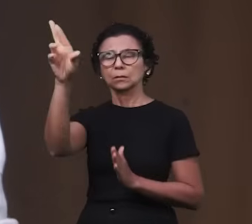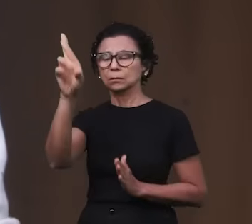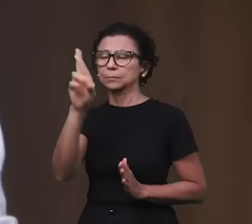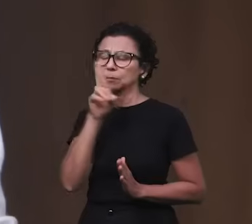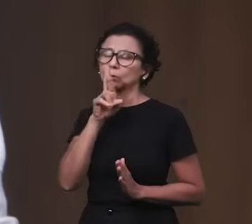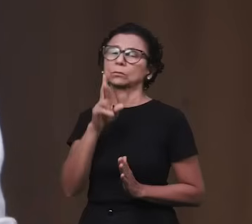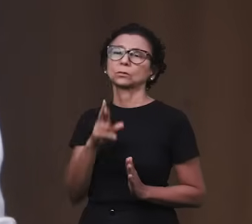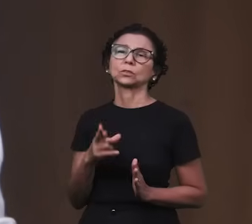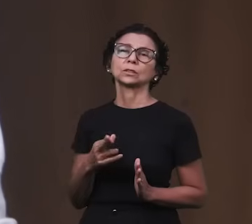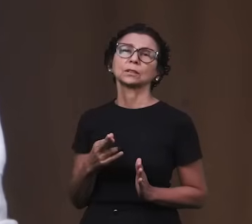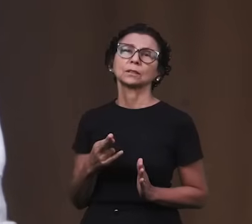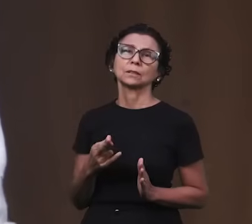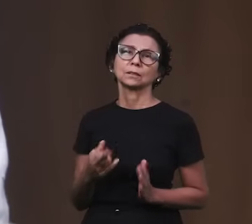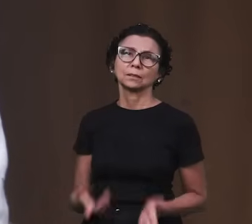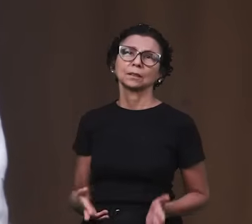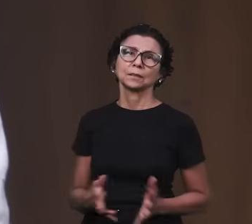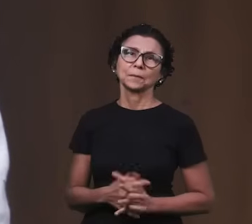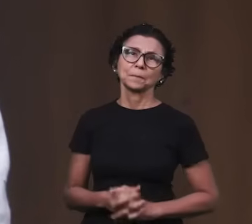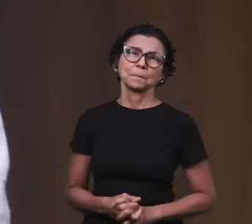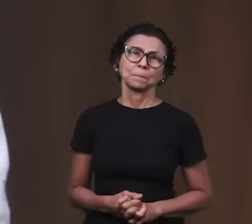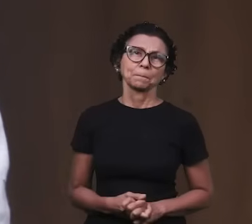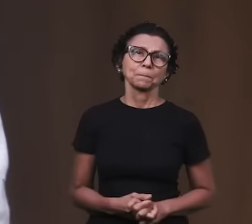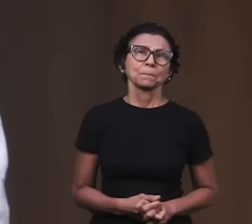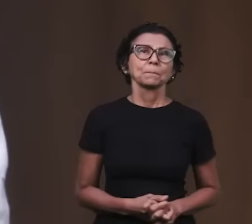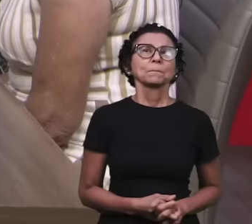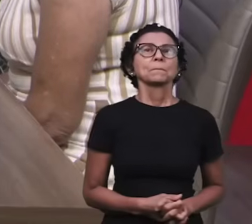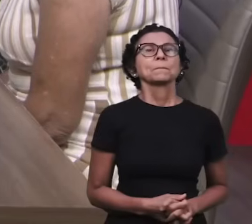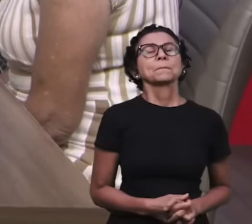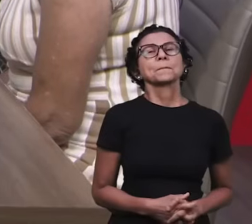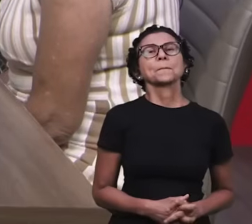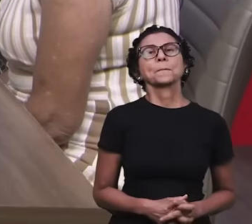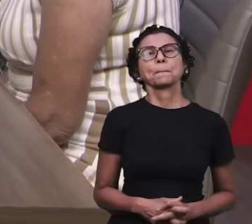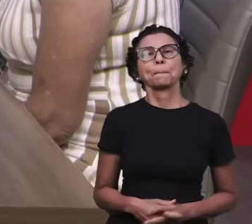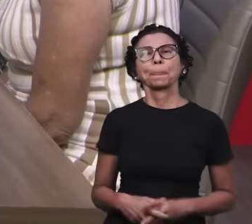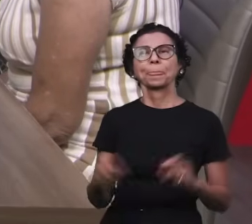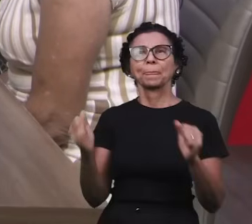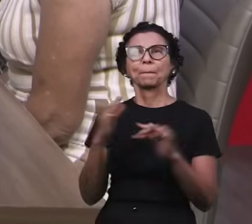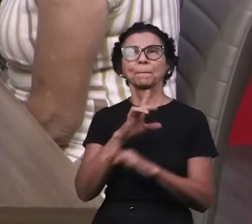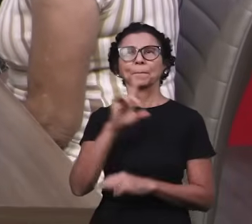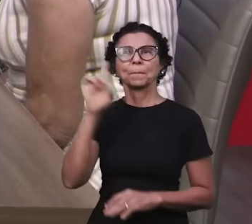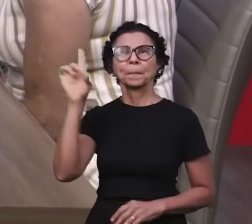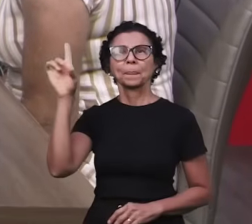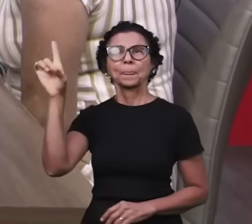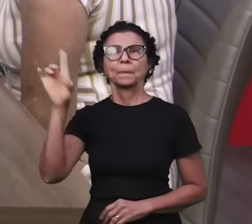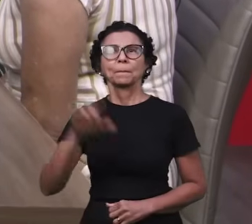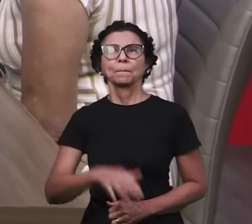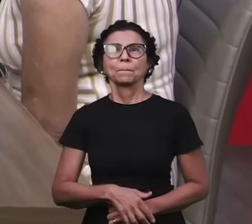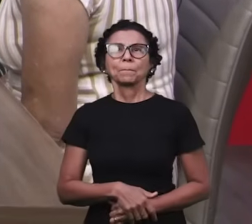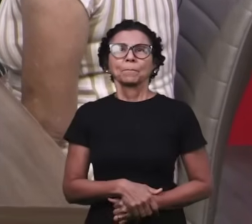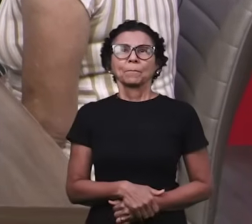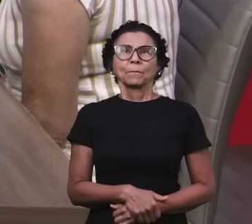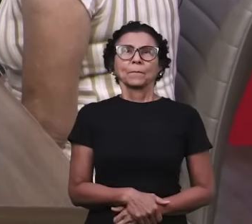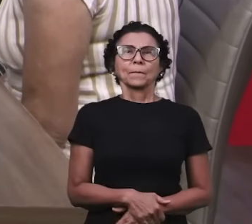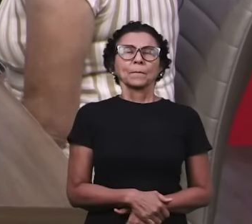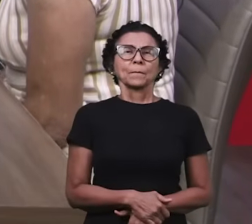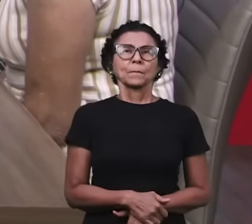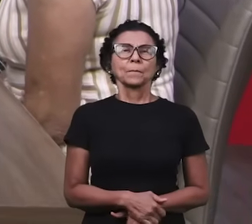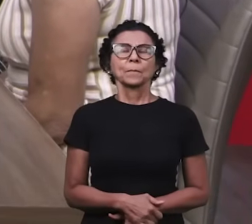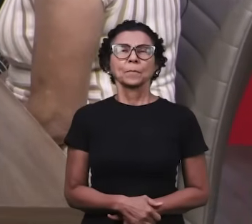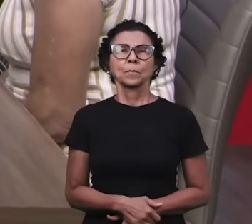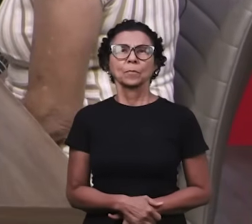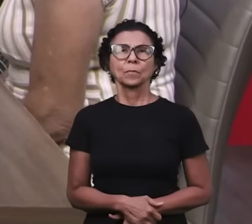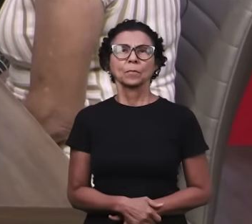depois vai só cantar louvores e adorar o Senhor. Glória a Deus, né? O pastor vai falando, Kézia, me fez lembrar